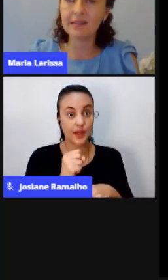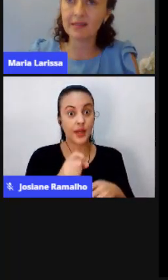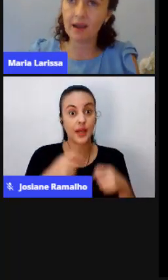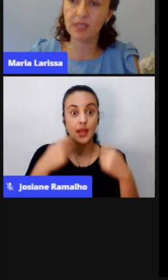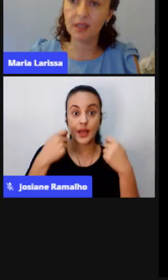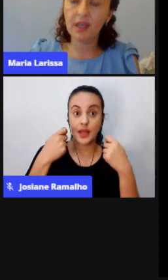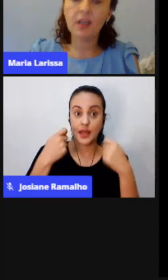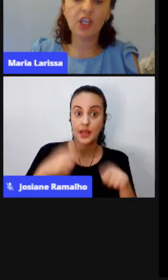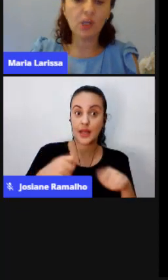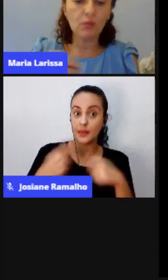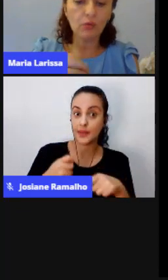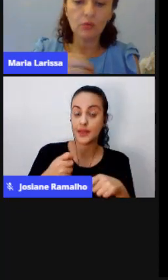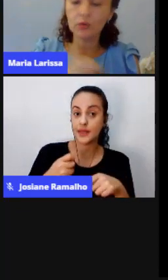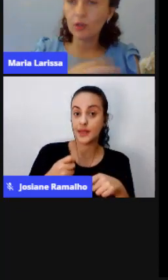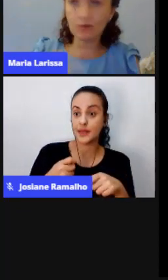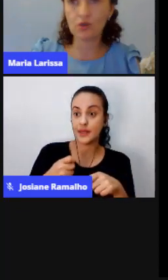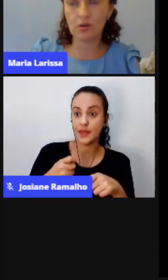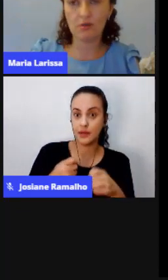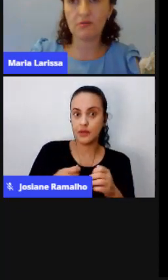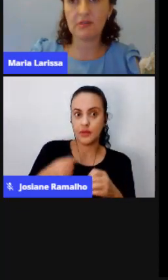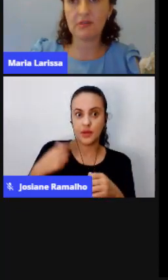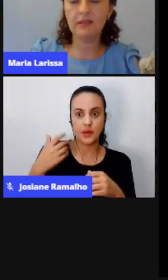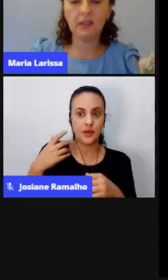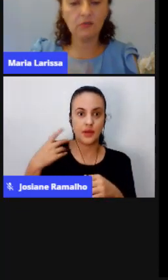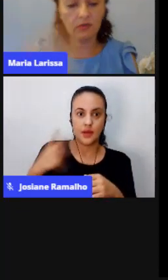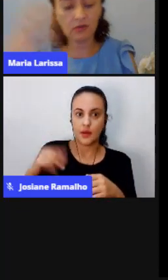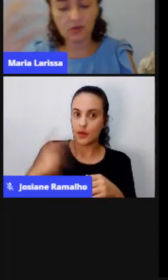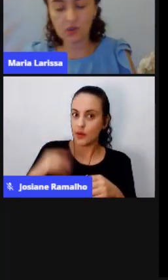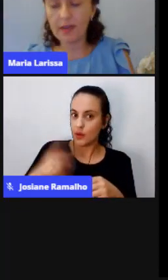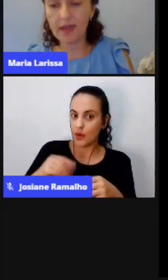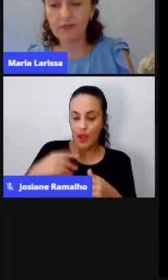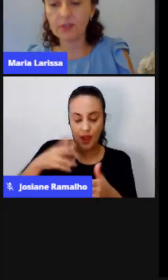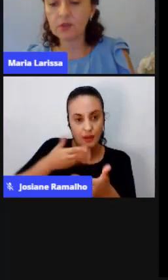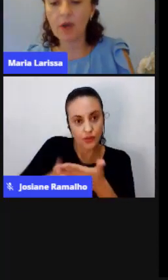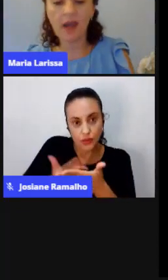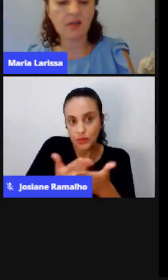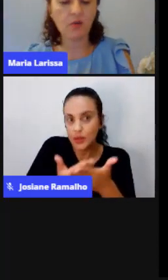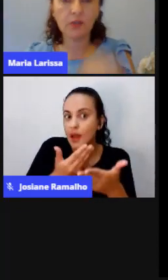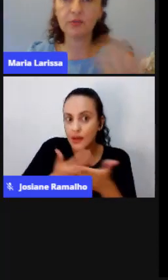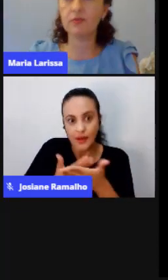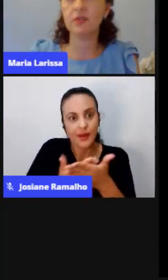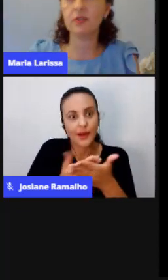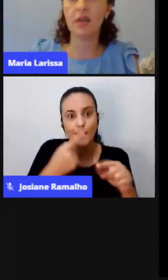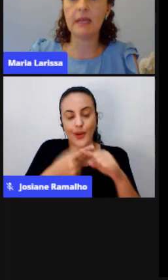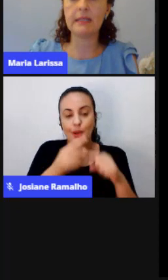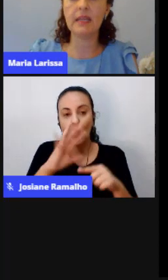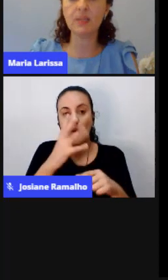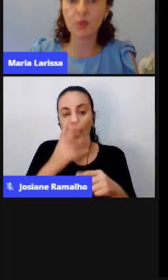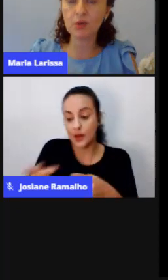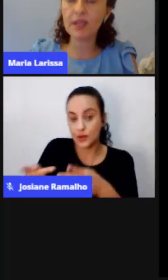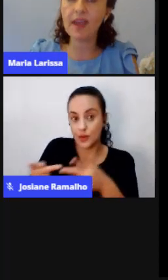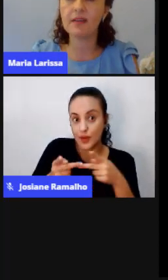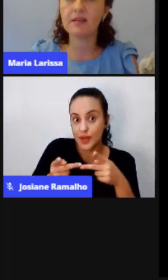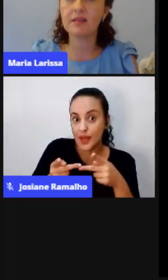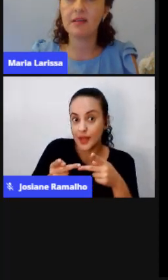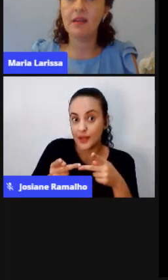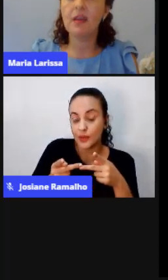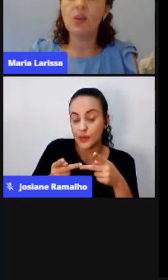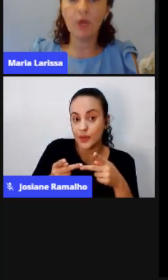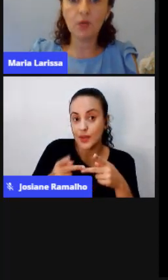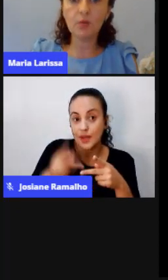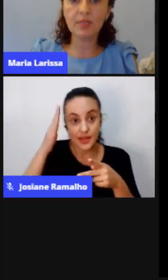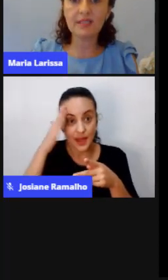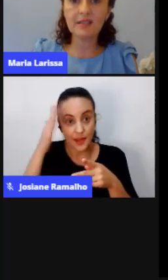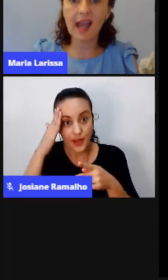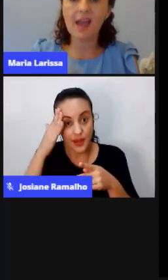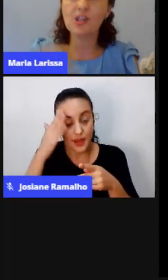jogar, ele sabe que todos os jogos, tanto virtuais quanto não virtuais, eles possuem regras.